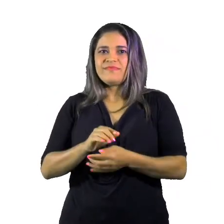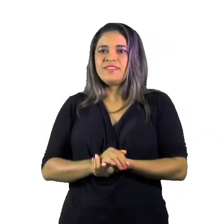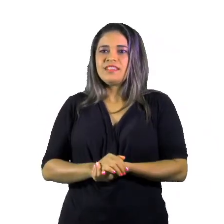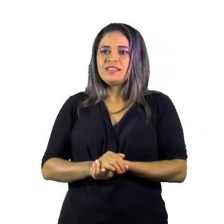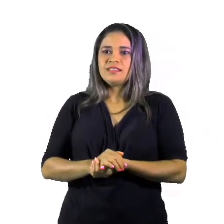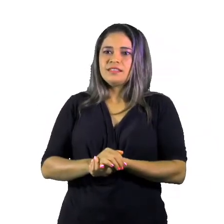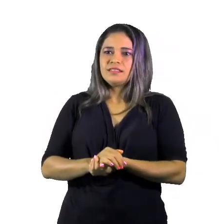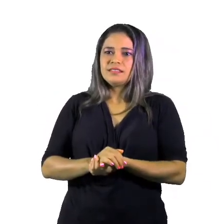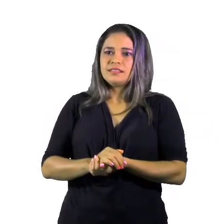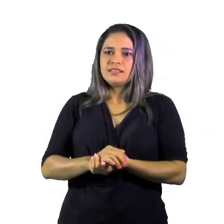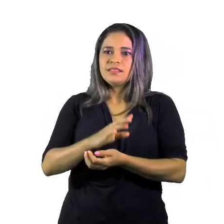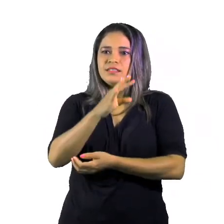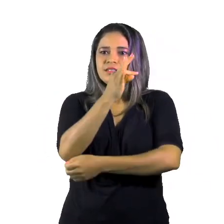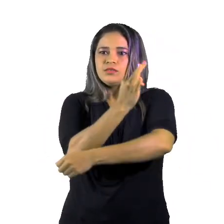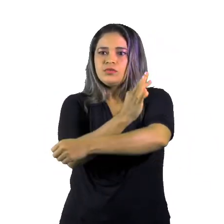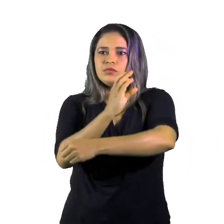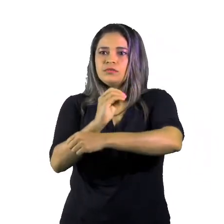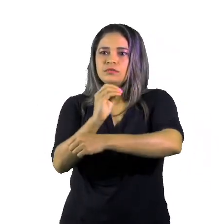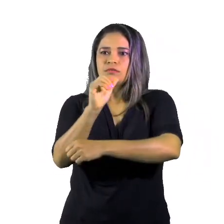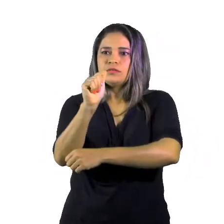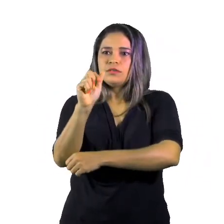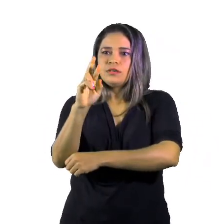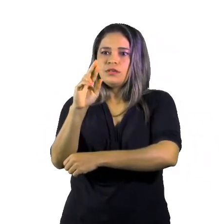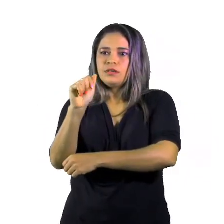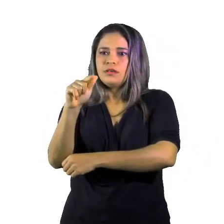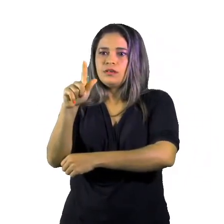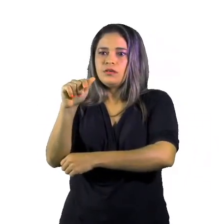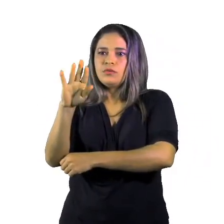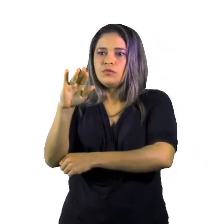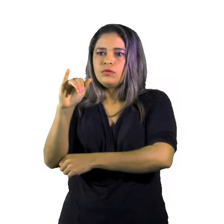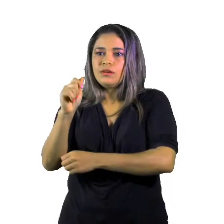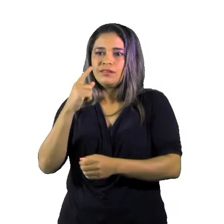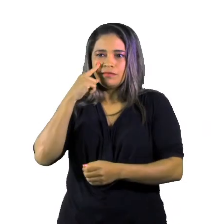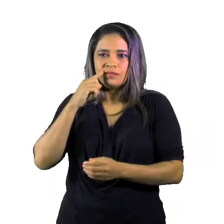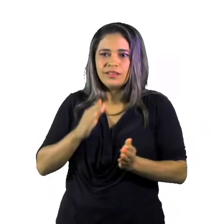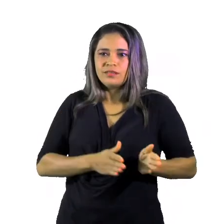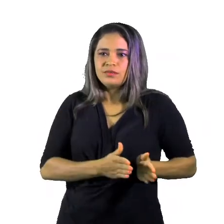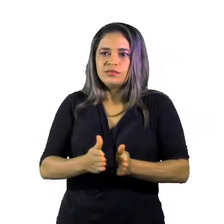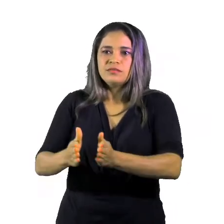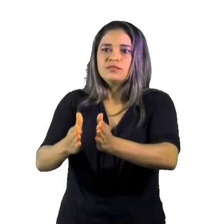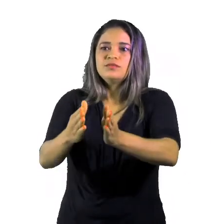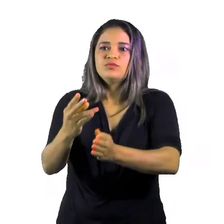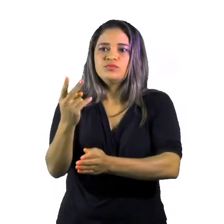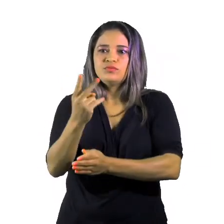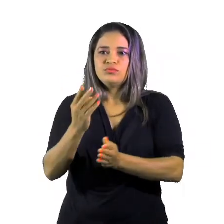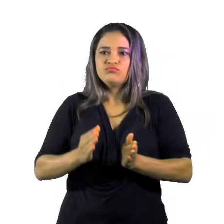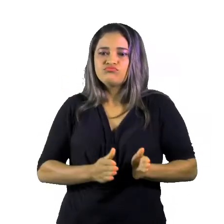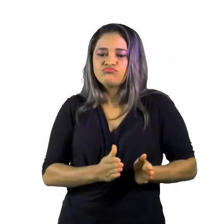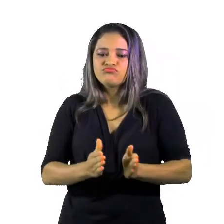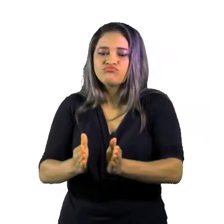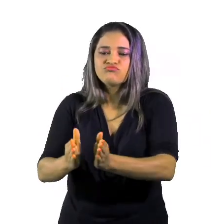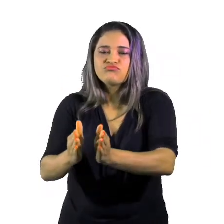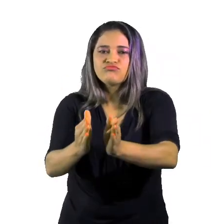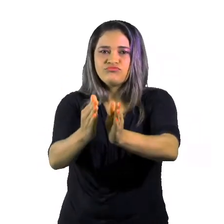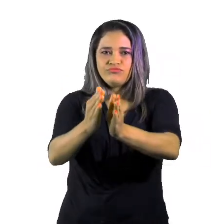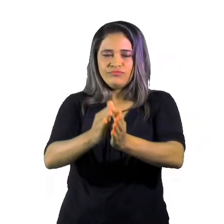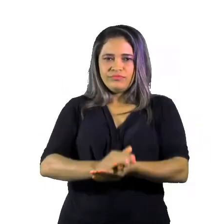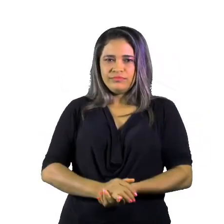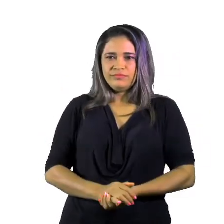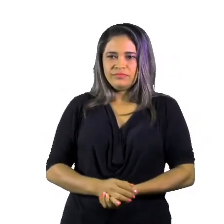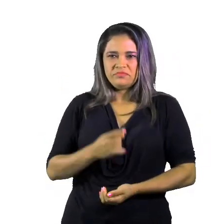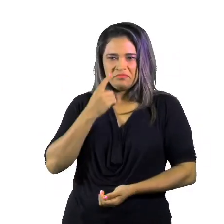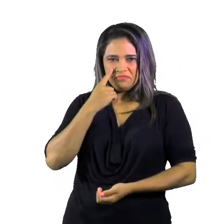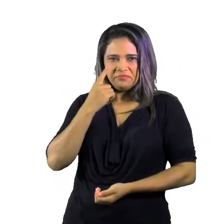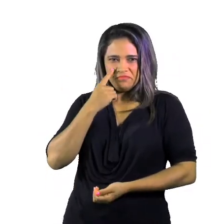observar, né, passa o rio Araguaia e o rio Tocantins. Como eu falei para vocês,